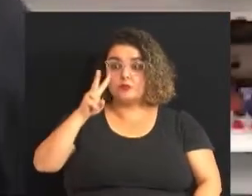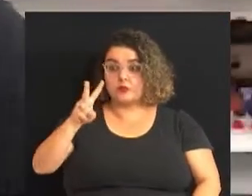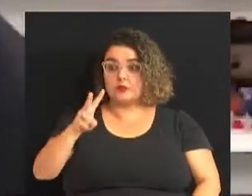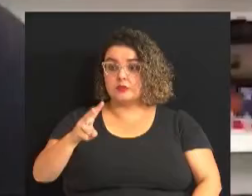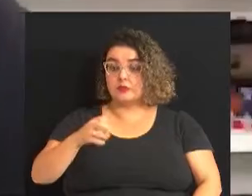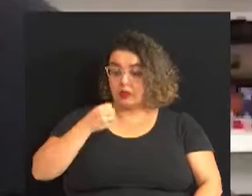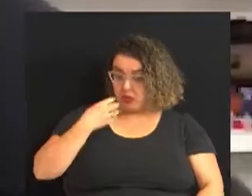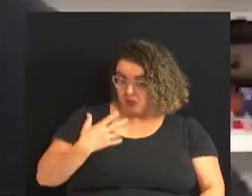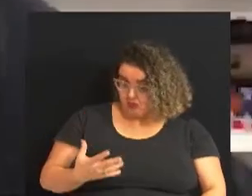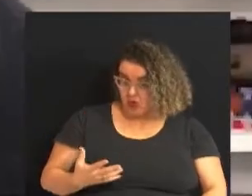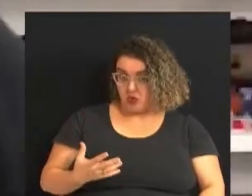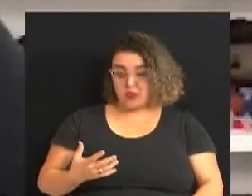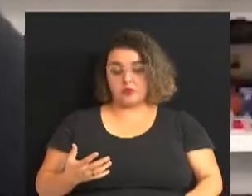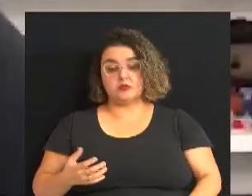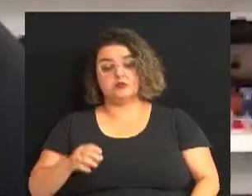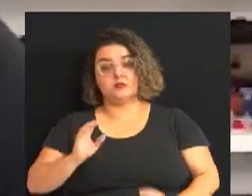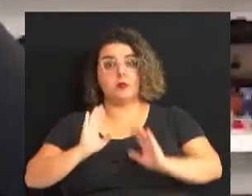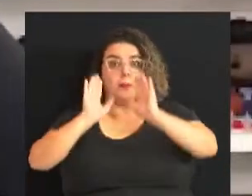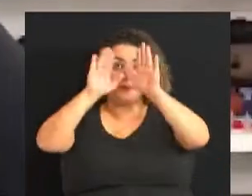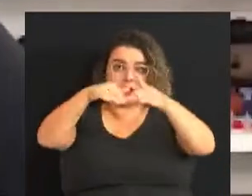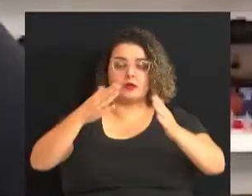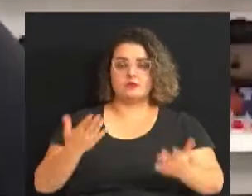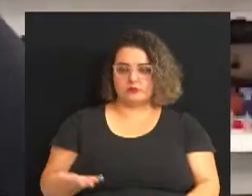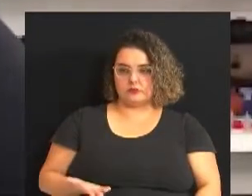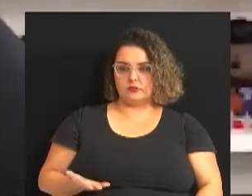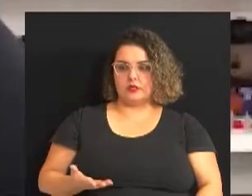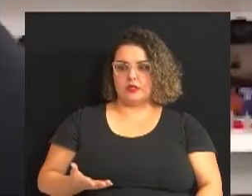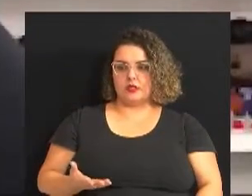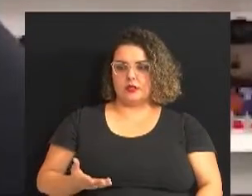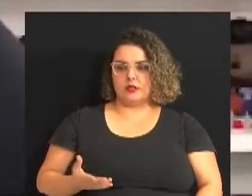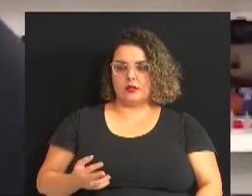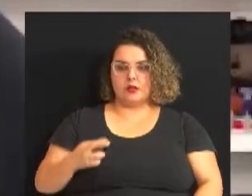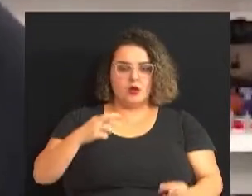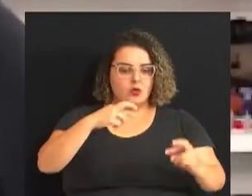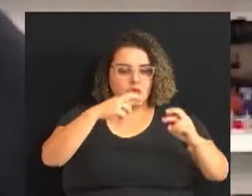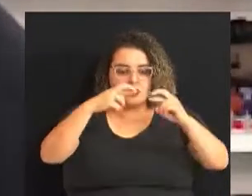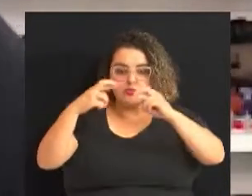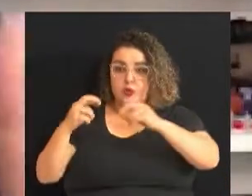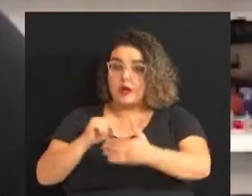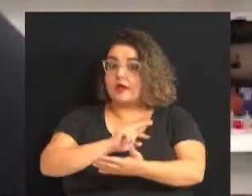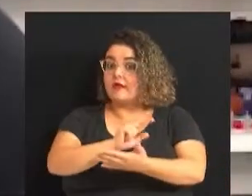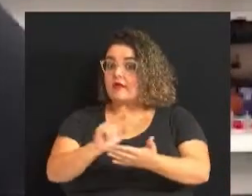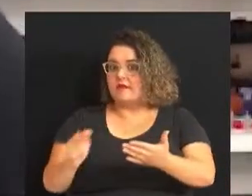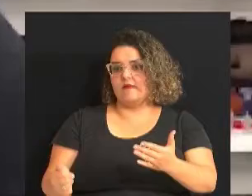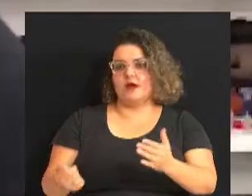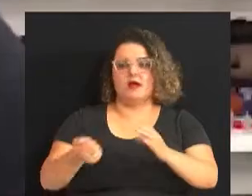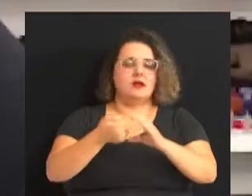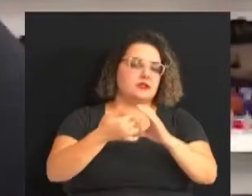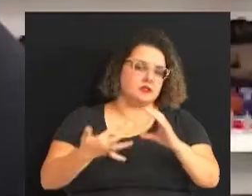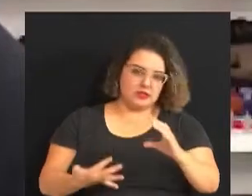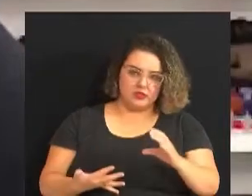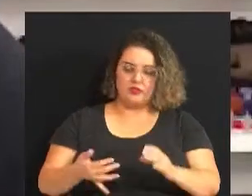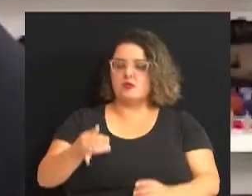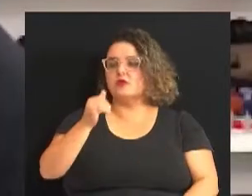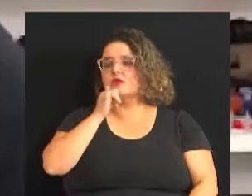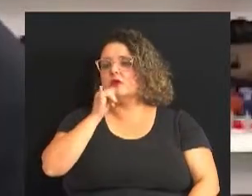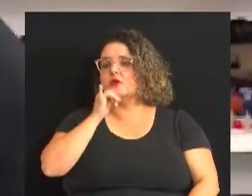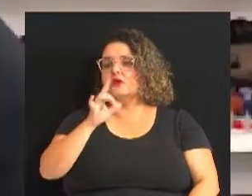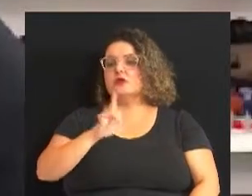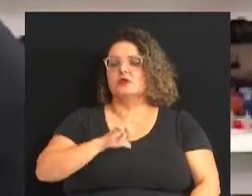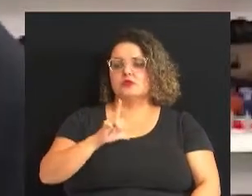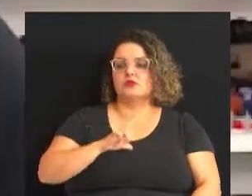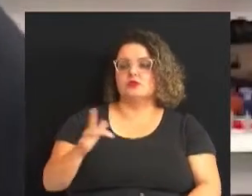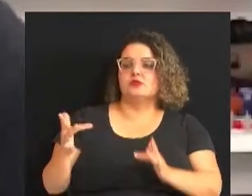ele é bom jogador, se ele faz cesta, se ele defende, eles ficam de olho em muitos aspectos. Eu vou te dar um exemplo aqui, que eu tive em contato com